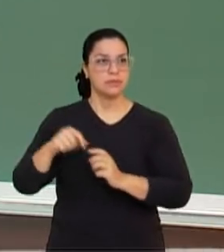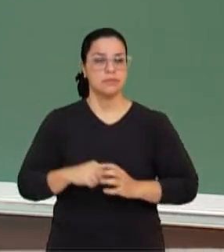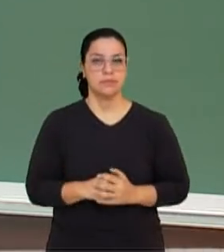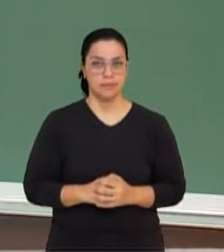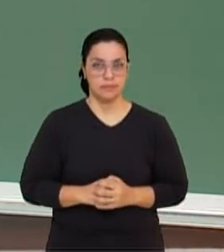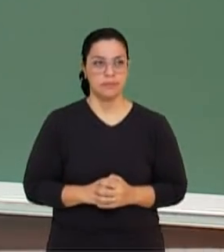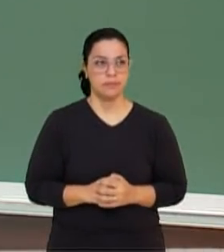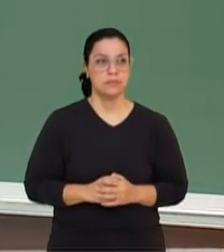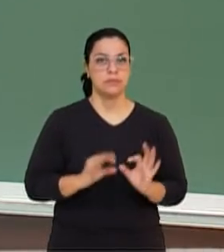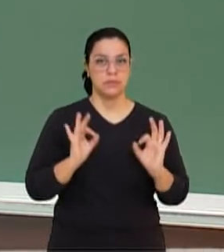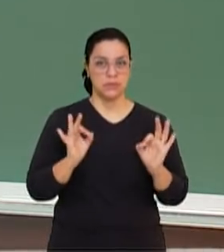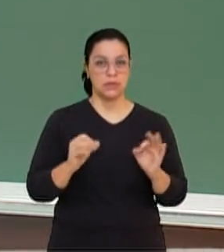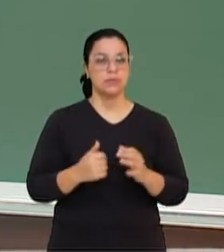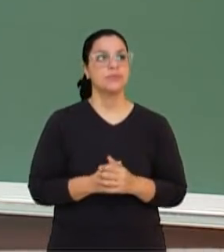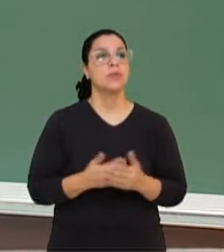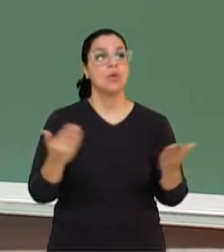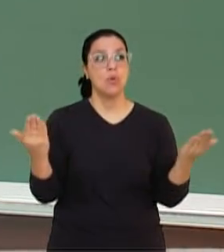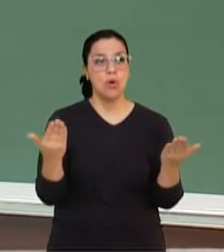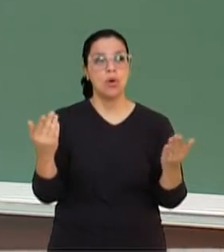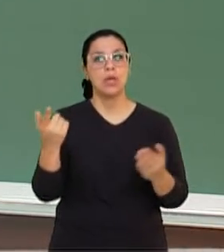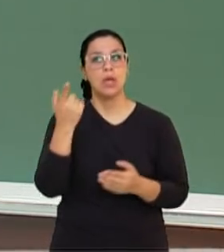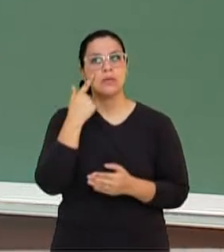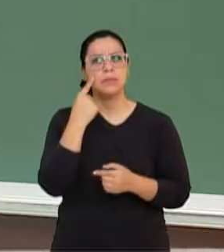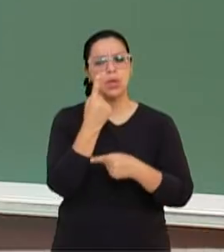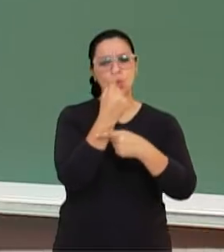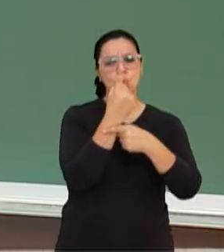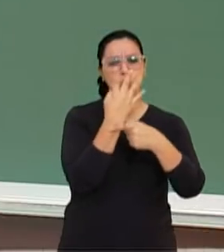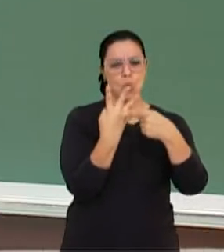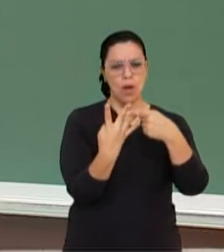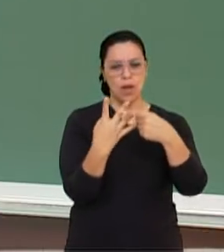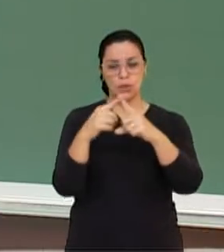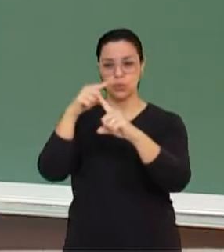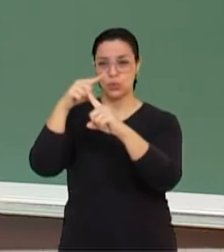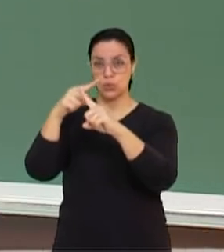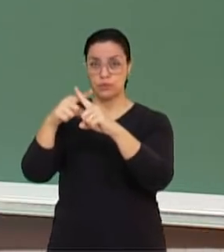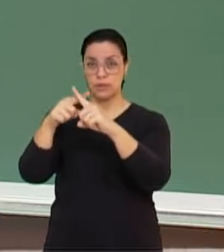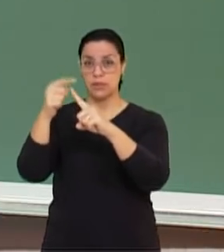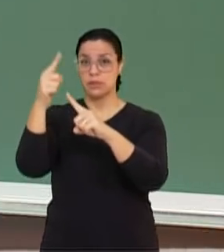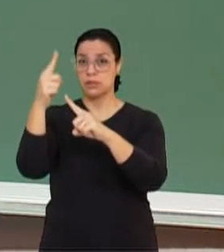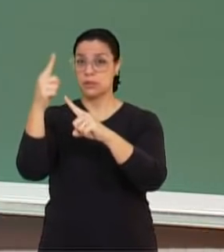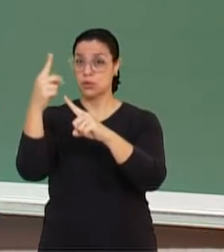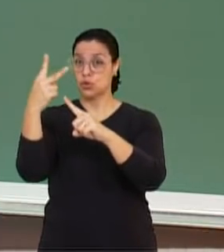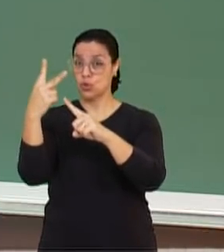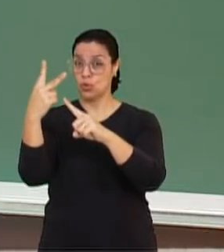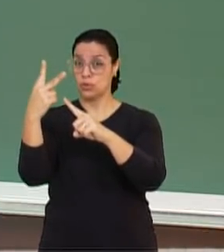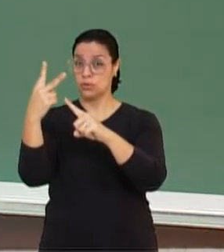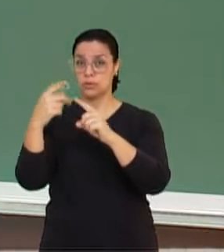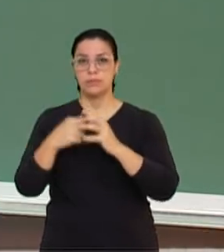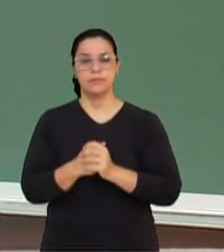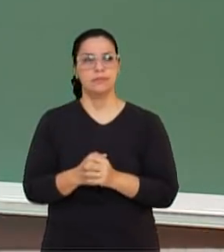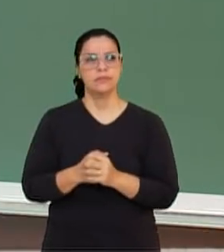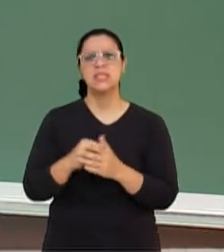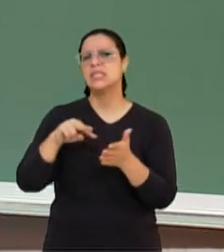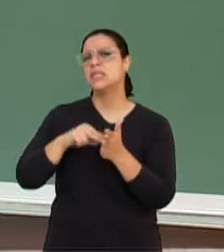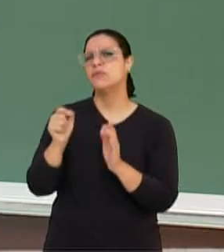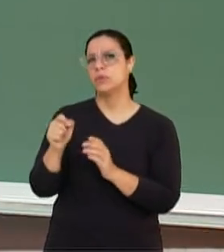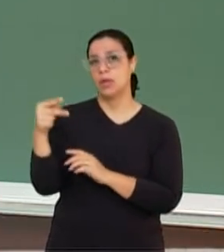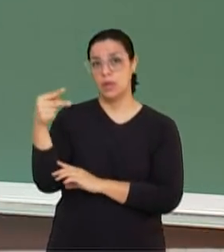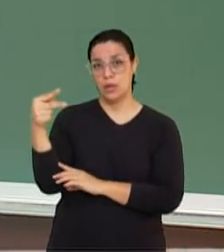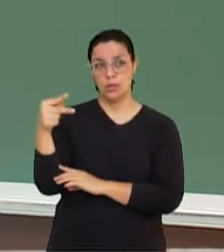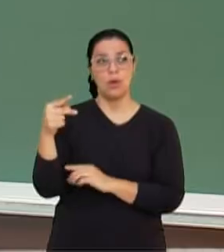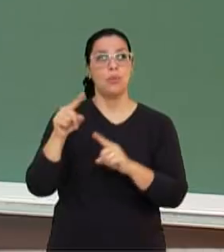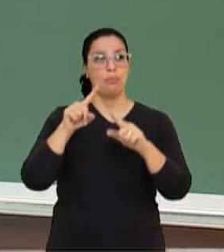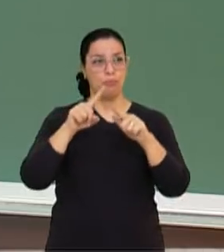meses, não é verdade? Então, eu quero saber quanto que representa 1/4 de 12, tá? Para